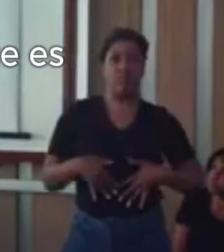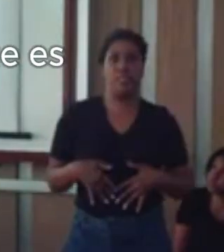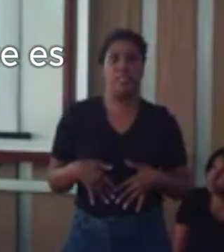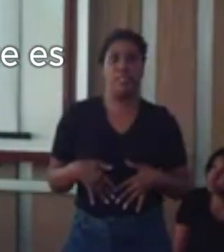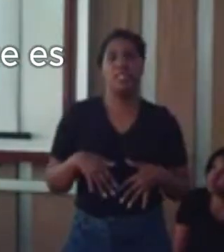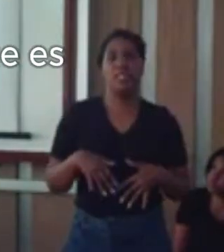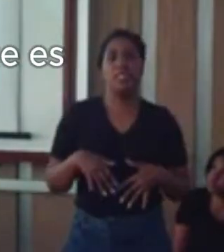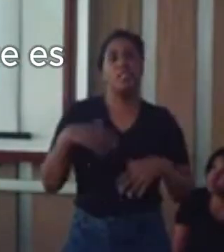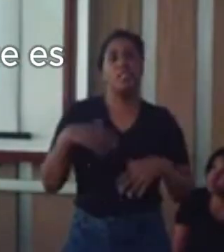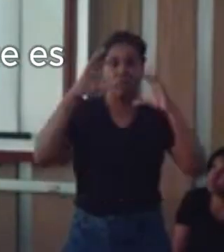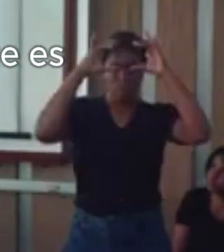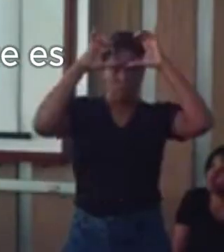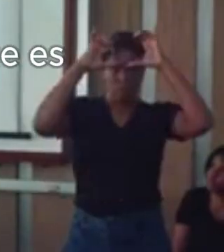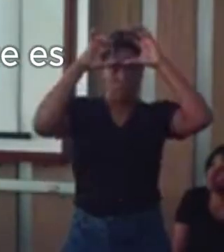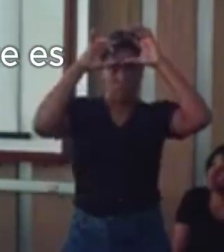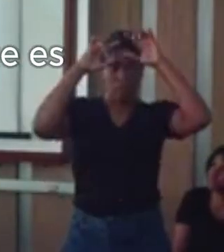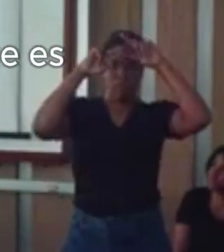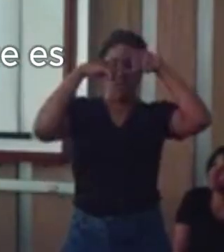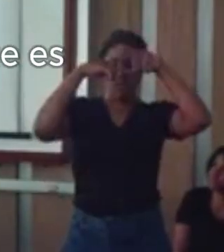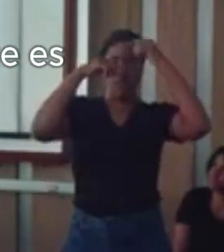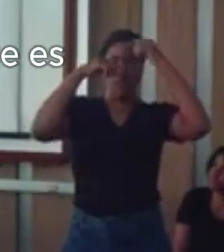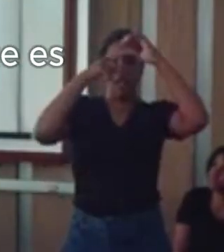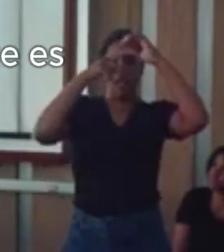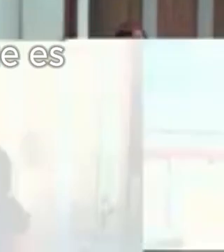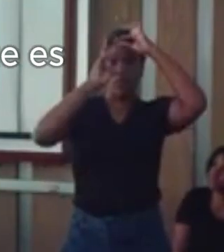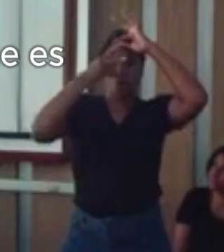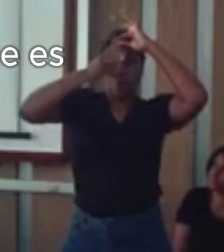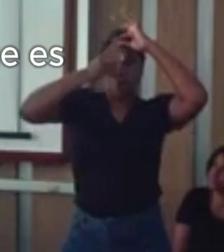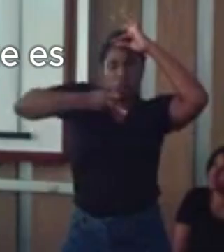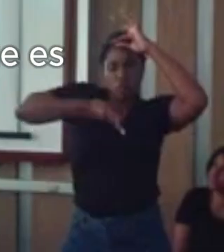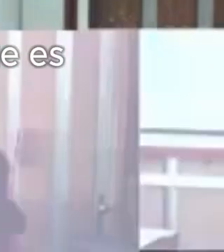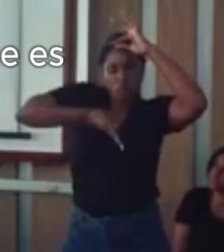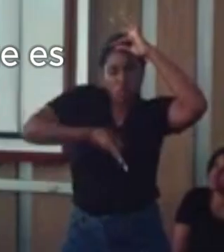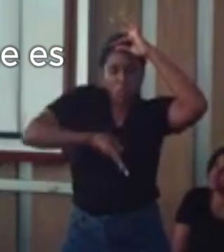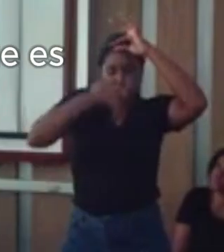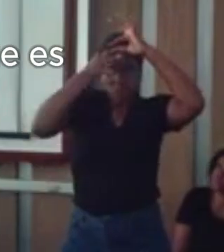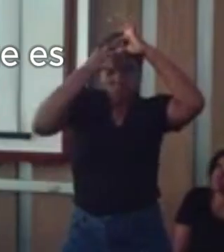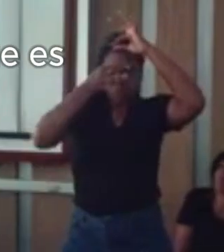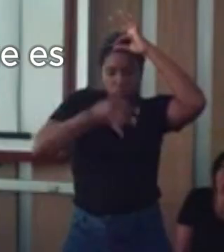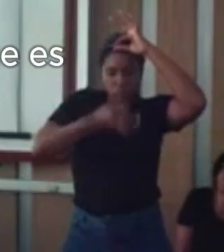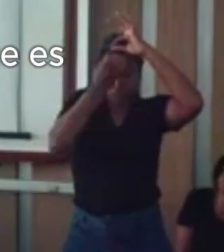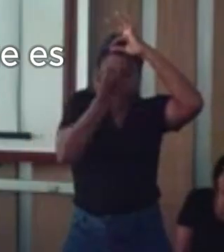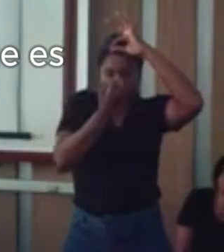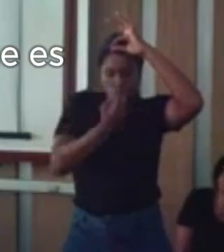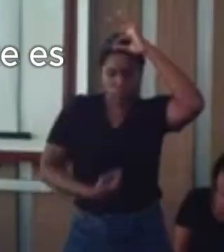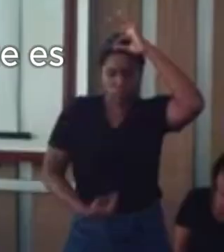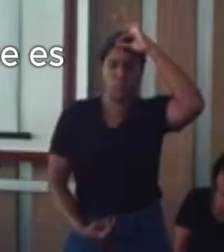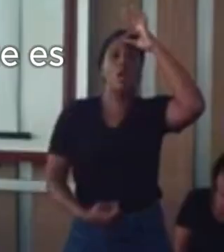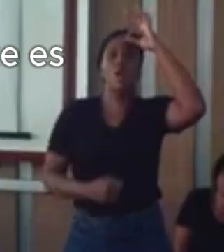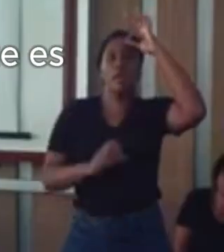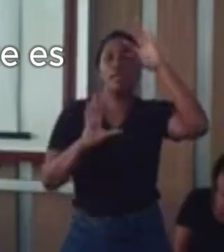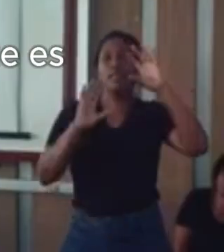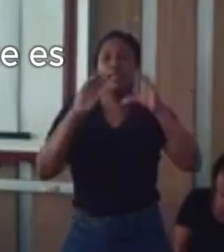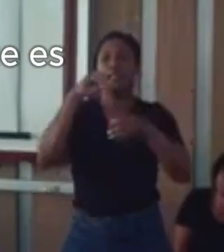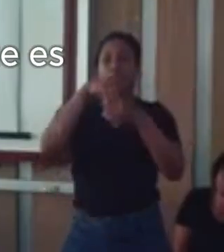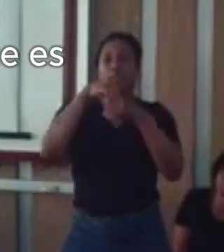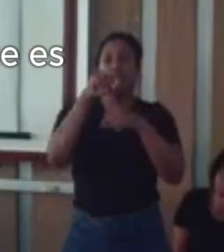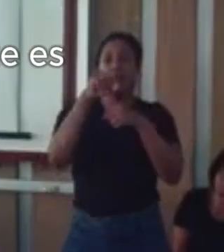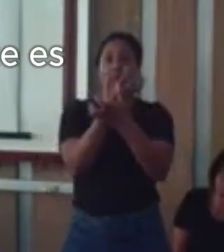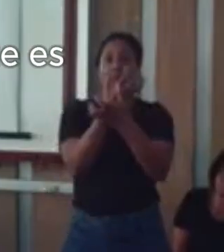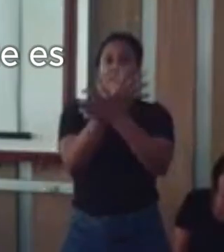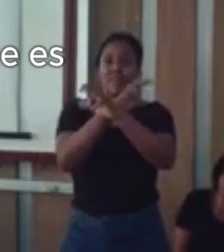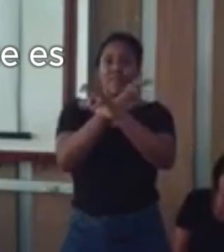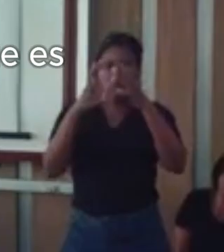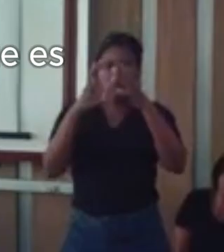aqui está o cérebro, aqui está a continuação dele, que é a medula. O cérebro está dentro da caixa craniana, porque é um tecido muito